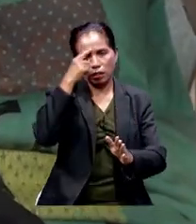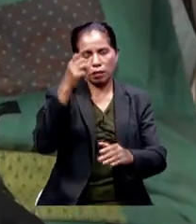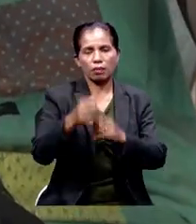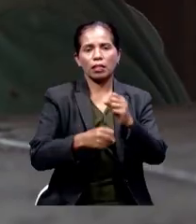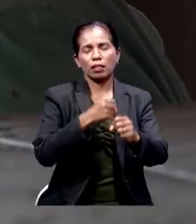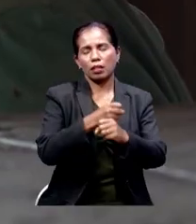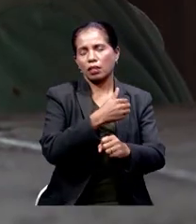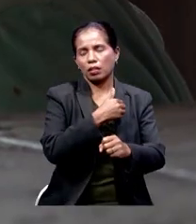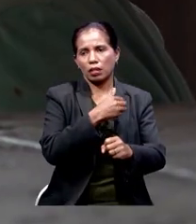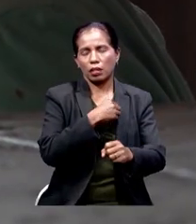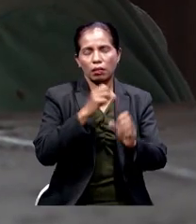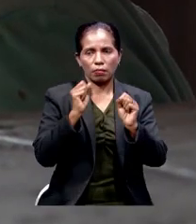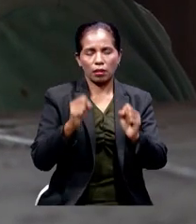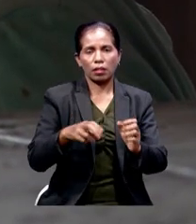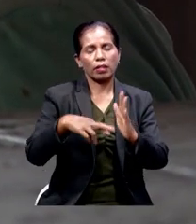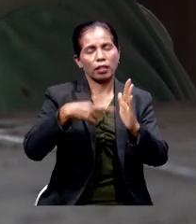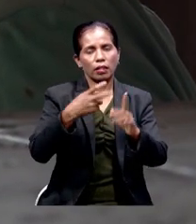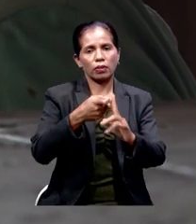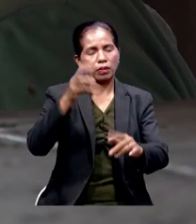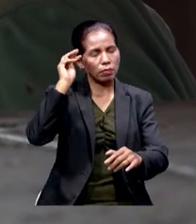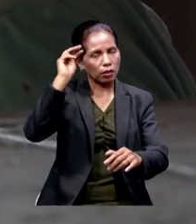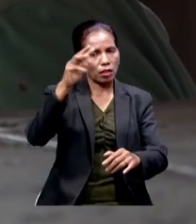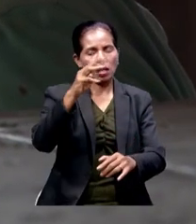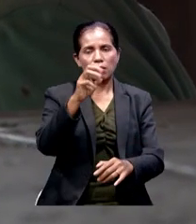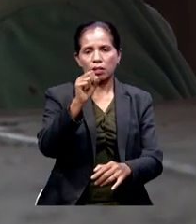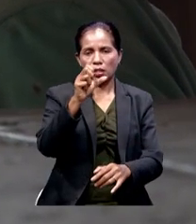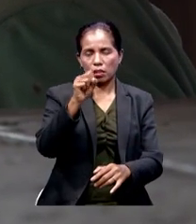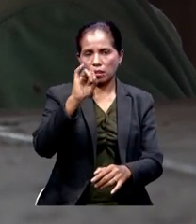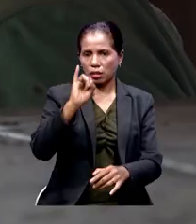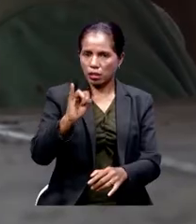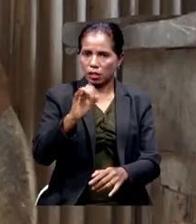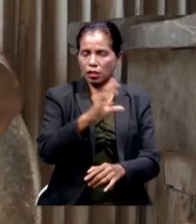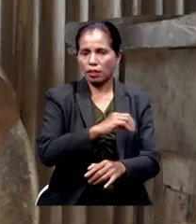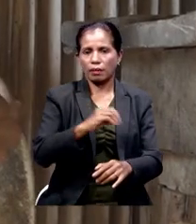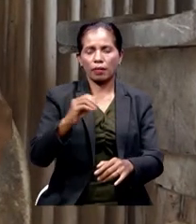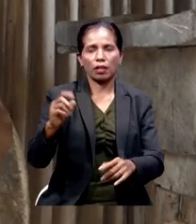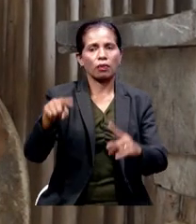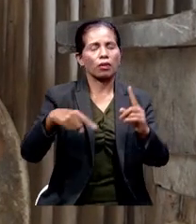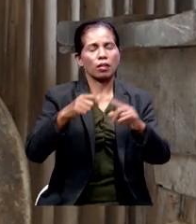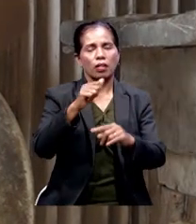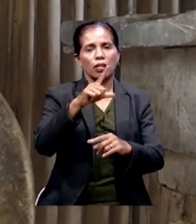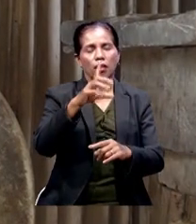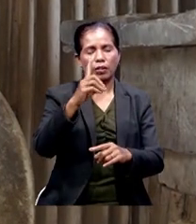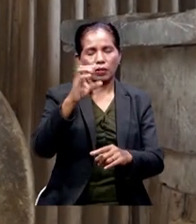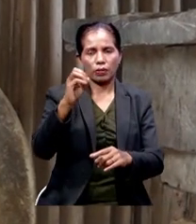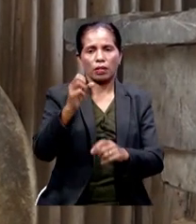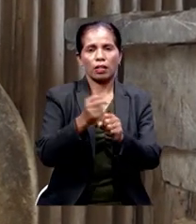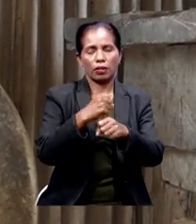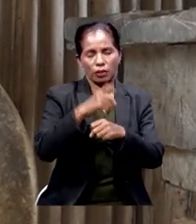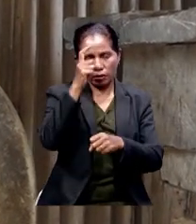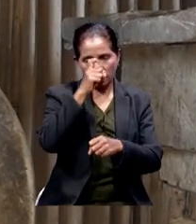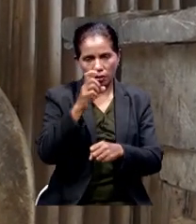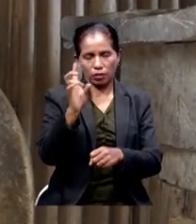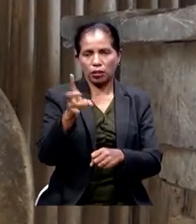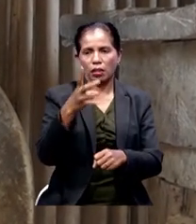to, tamba criteria husi Ministério Solidariedade Social no Inclusão, bahira alo halo ona tina sanolo resen hito